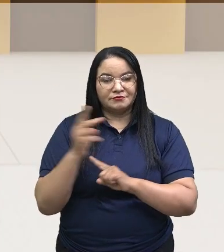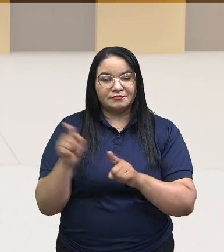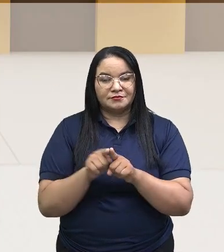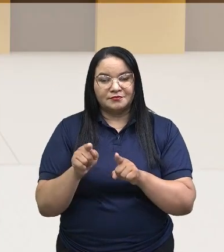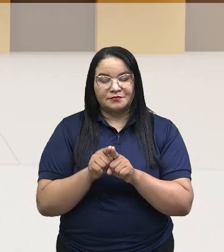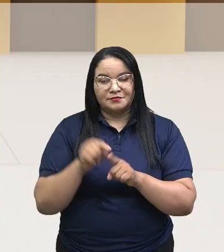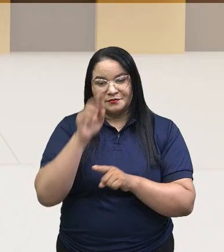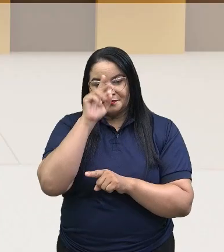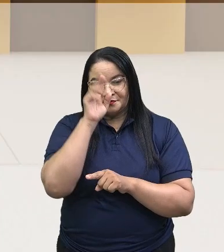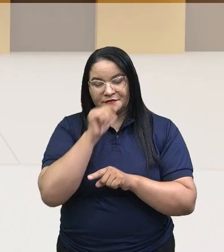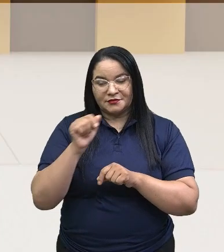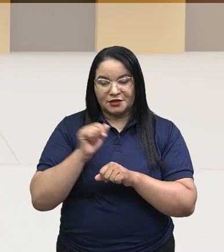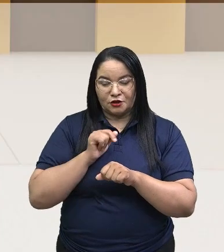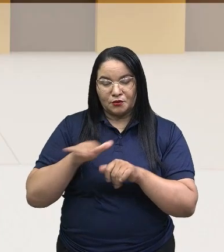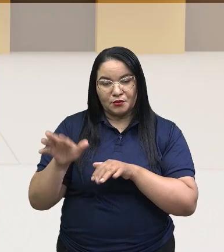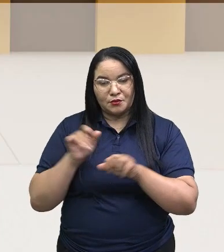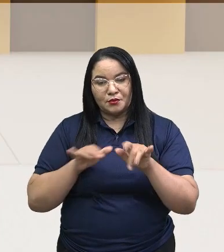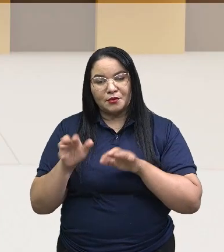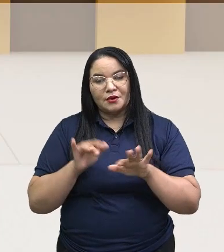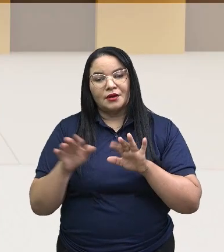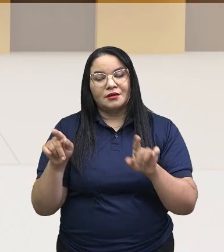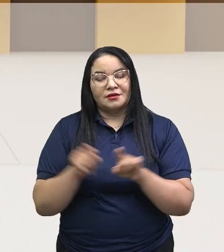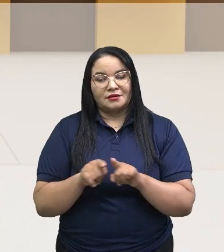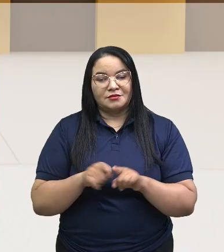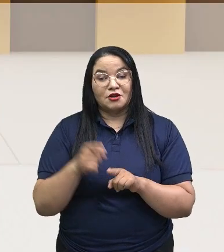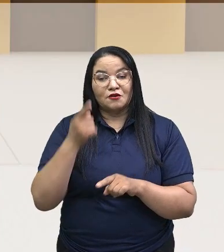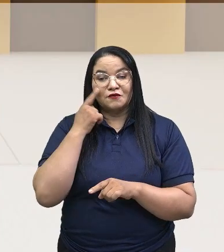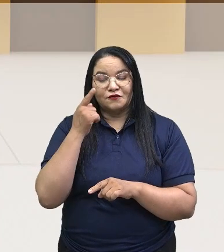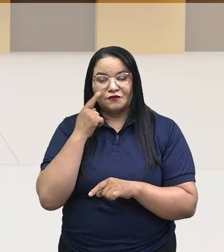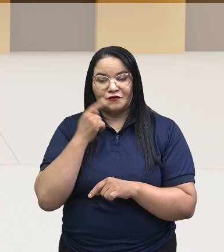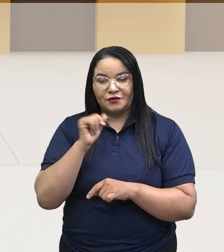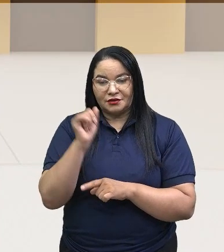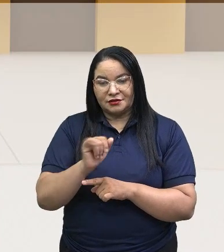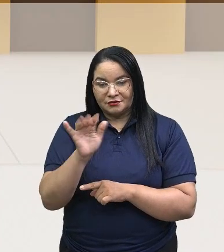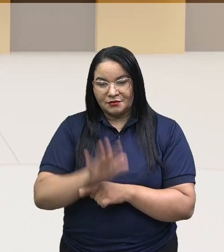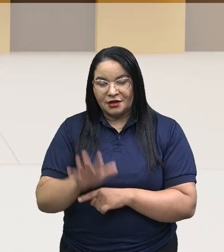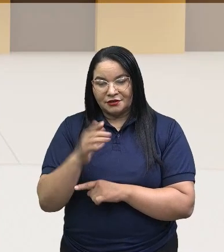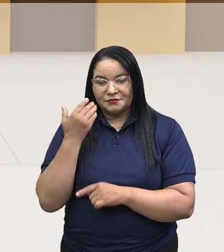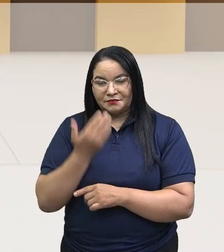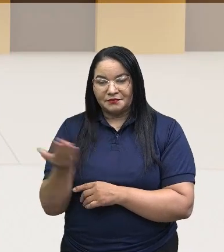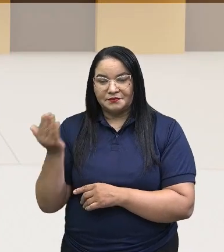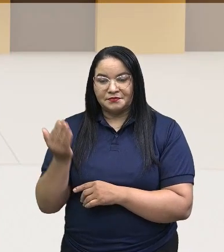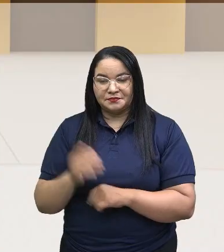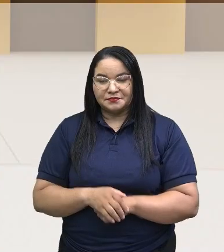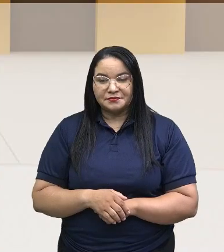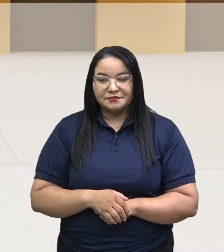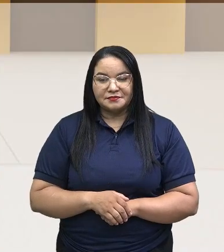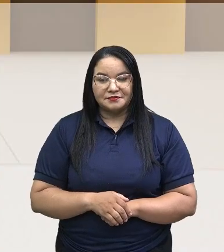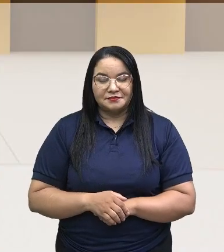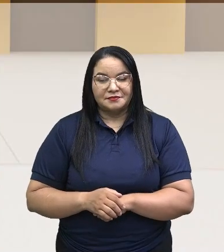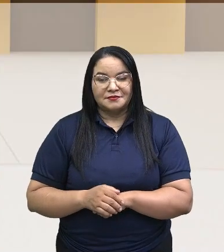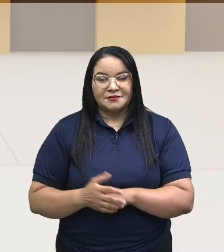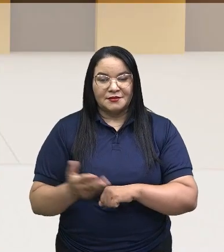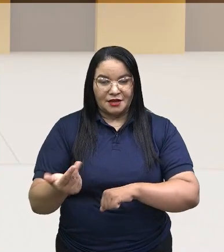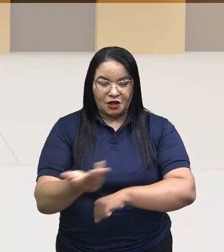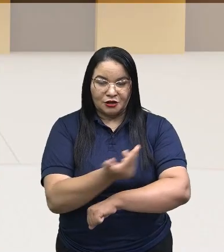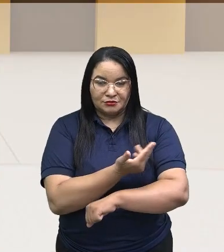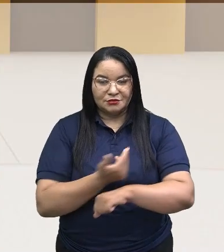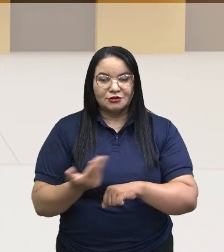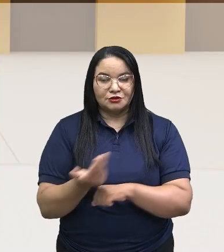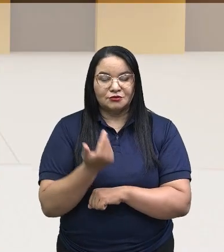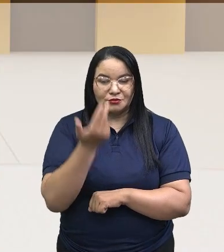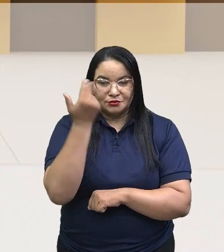natural de insetos. Então, a gente consegue observar ali na imagem, né, a pintura, utilizando o urucum